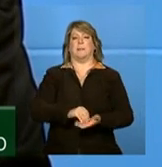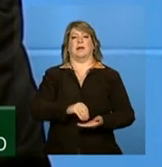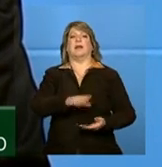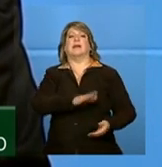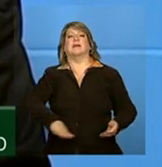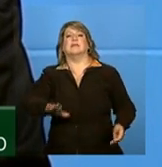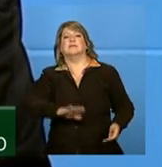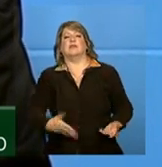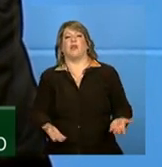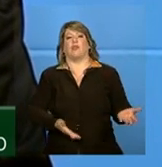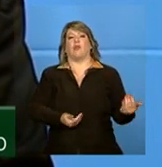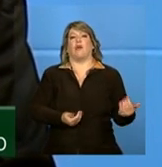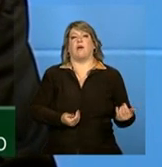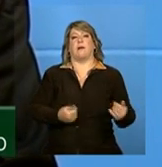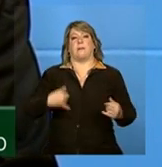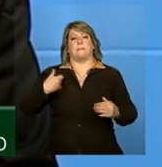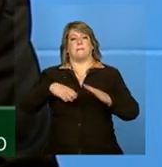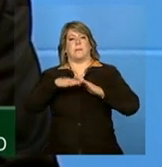também,